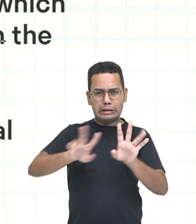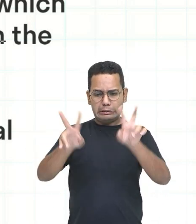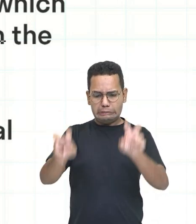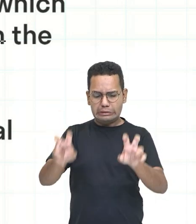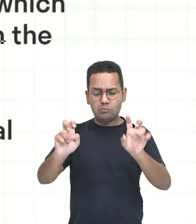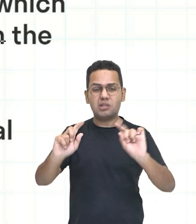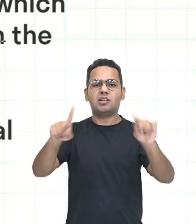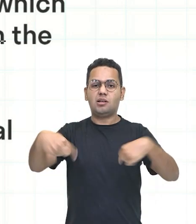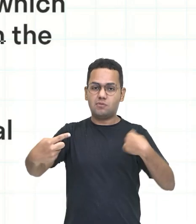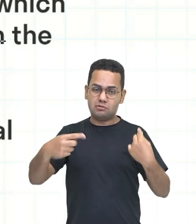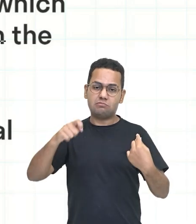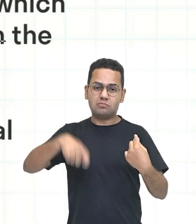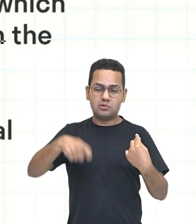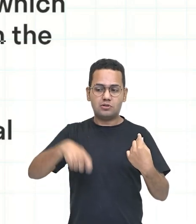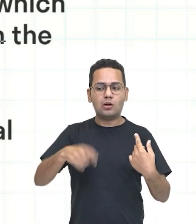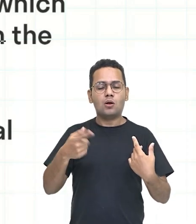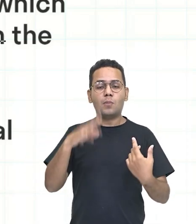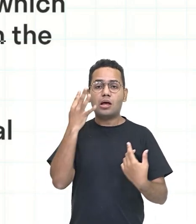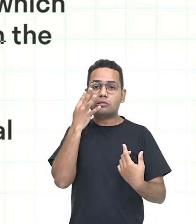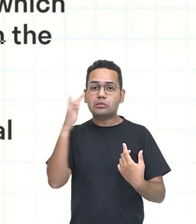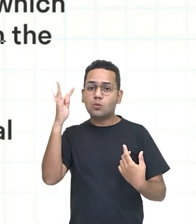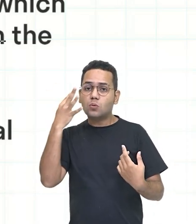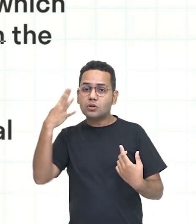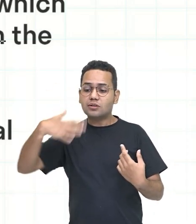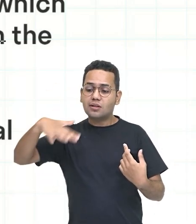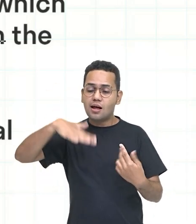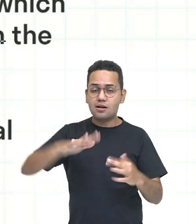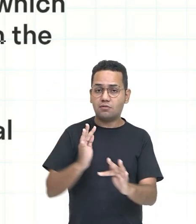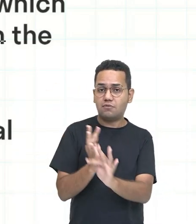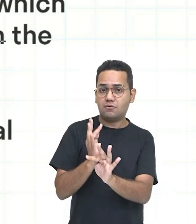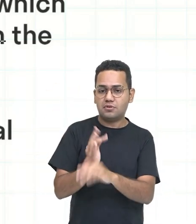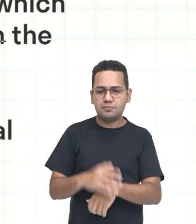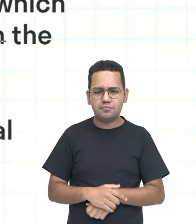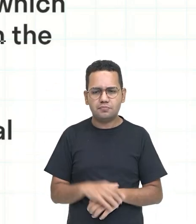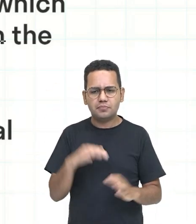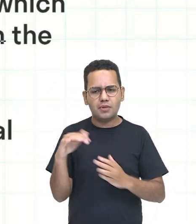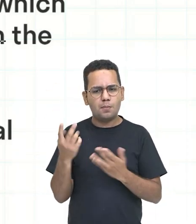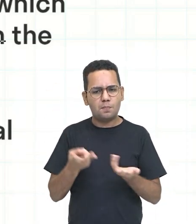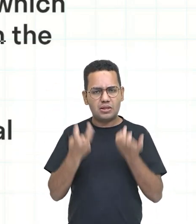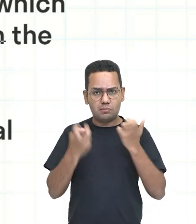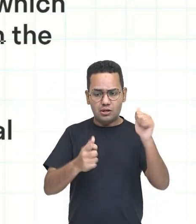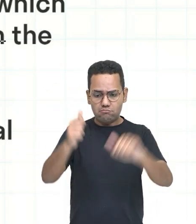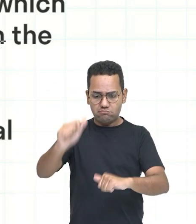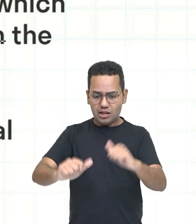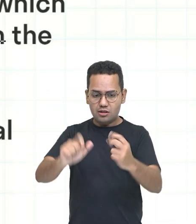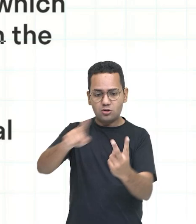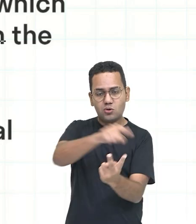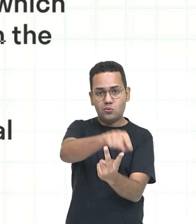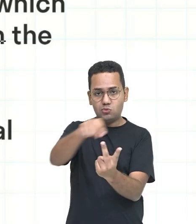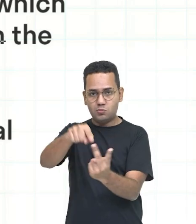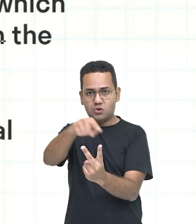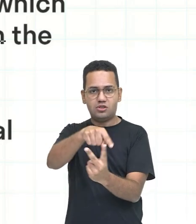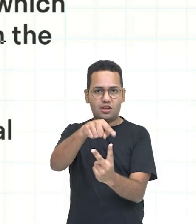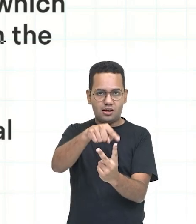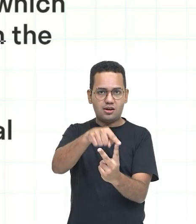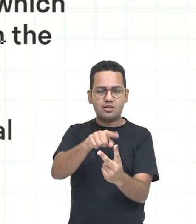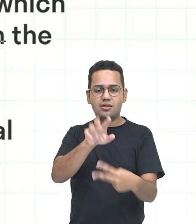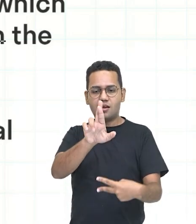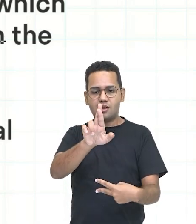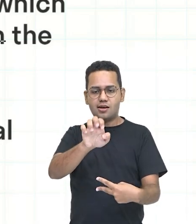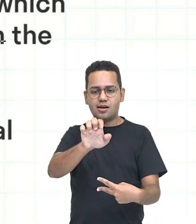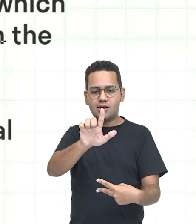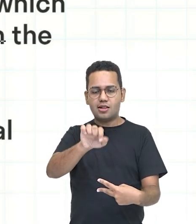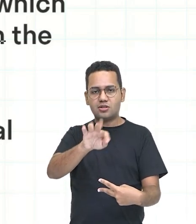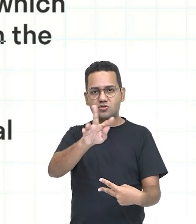teoria física. Então, o que nós temos? Dois tipos de análise, né, da gravidade. A primeira, a